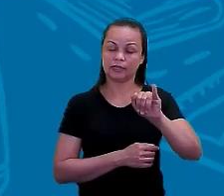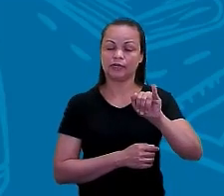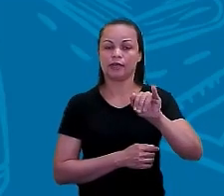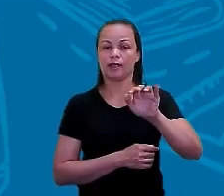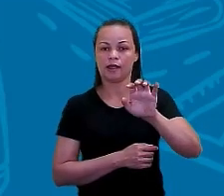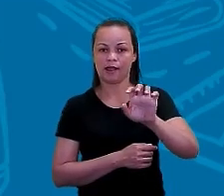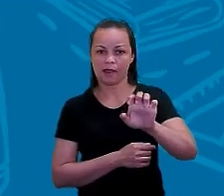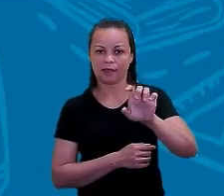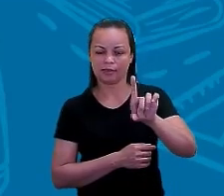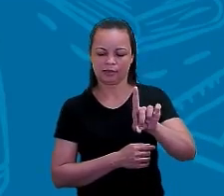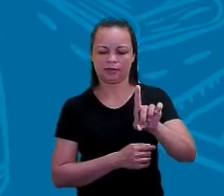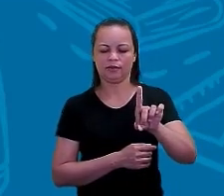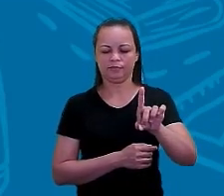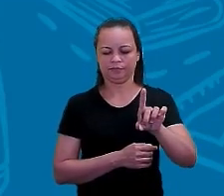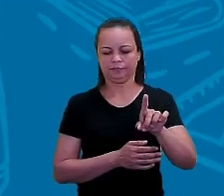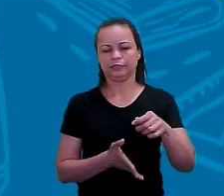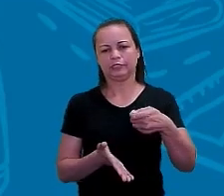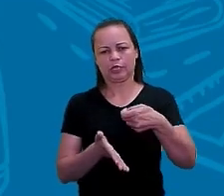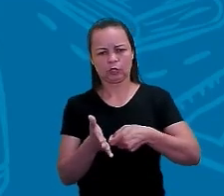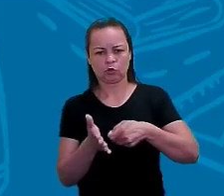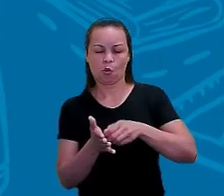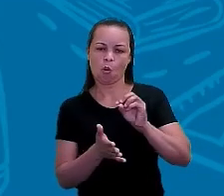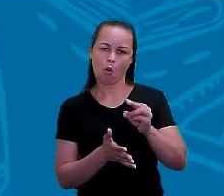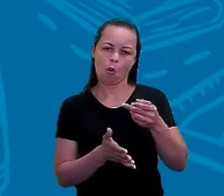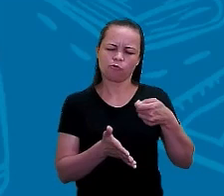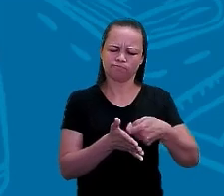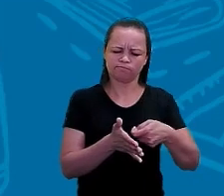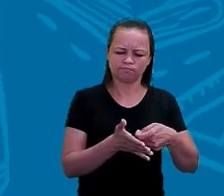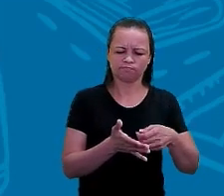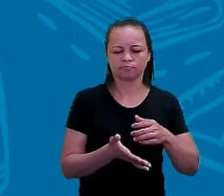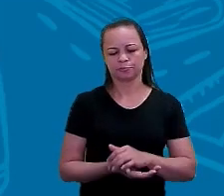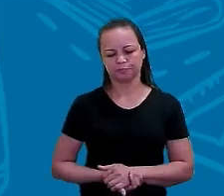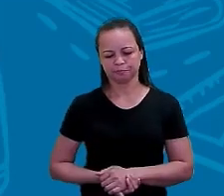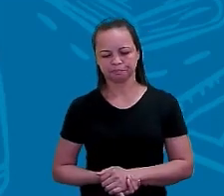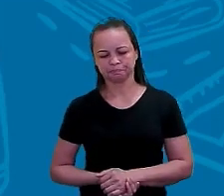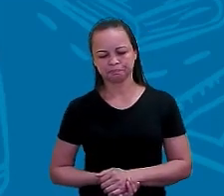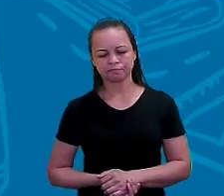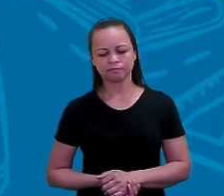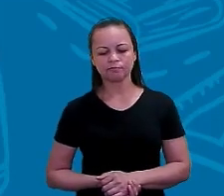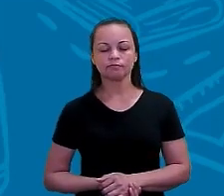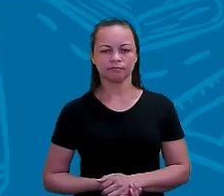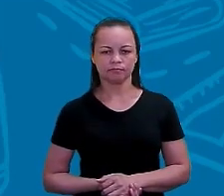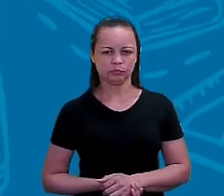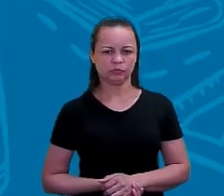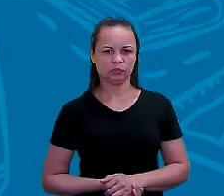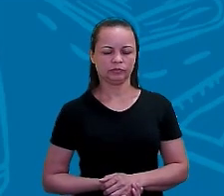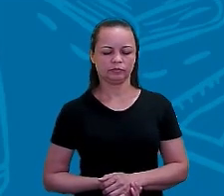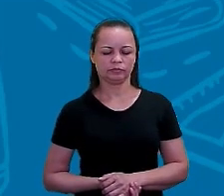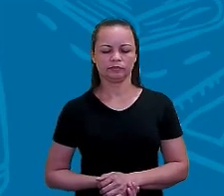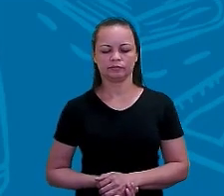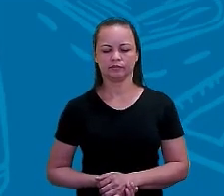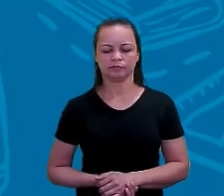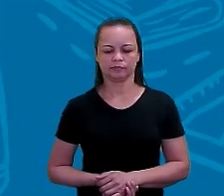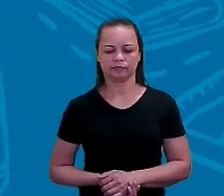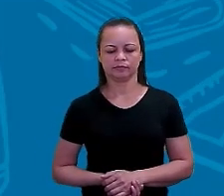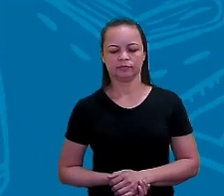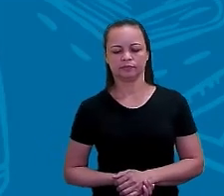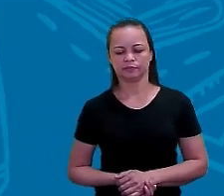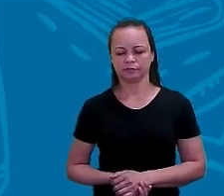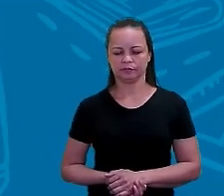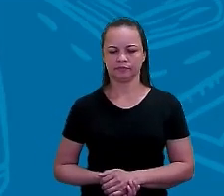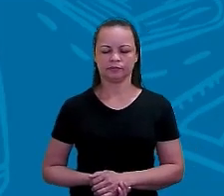tried, tentou ou tentava. Let's see? Practice with me. Study, studied. Try,